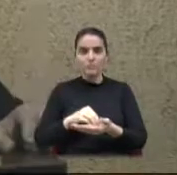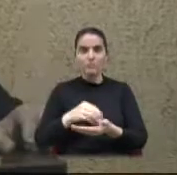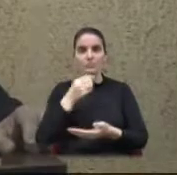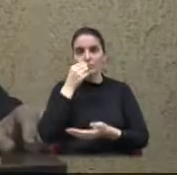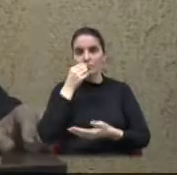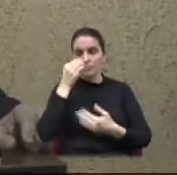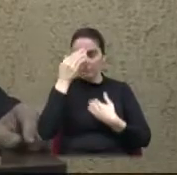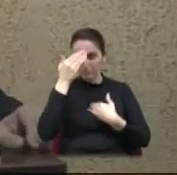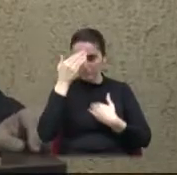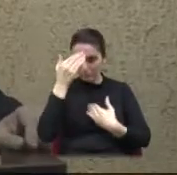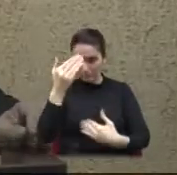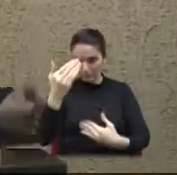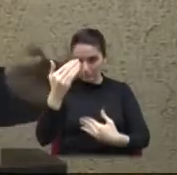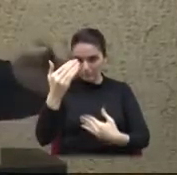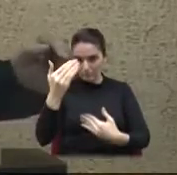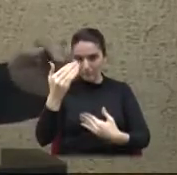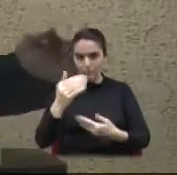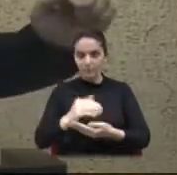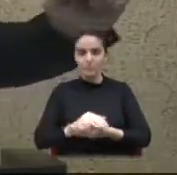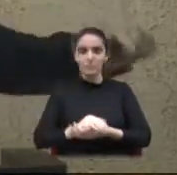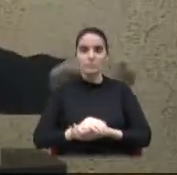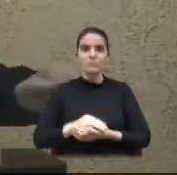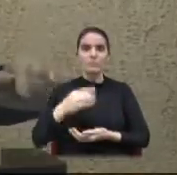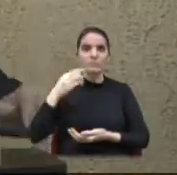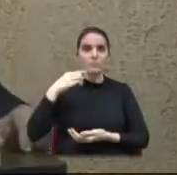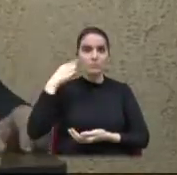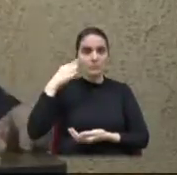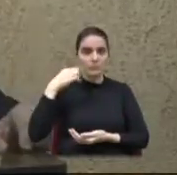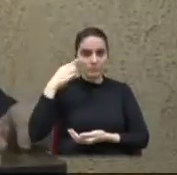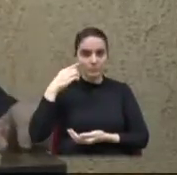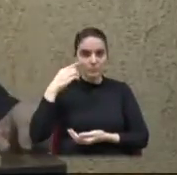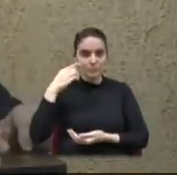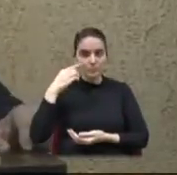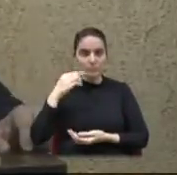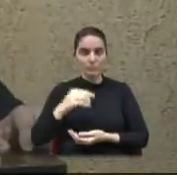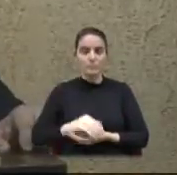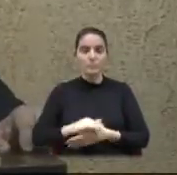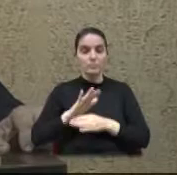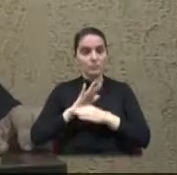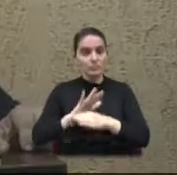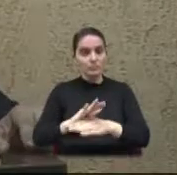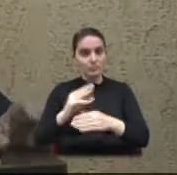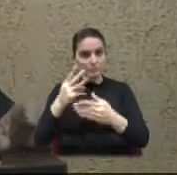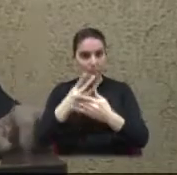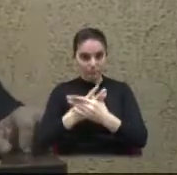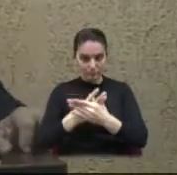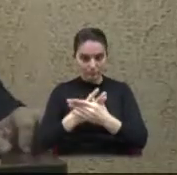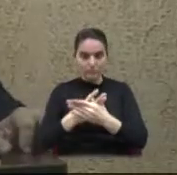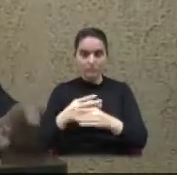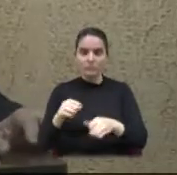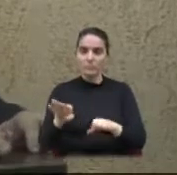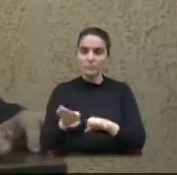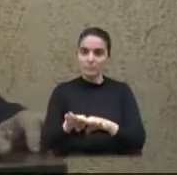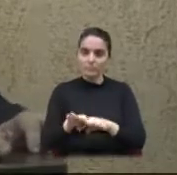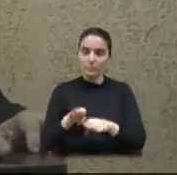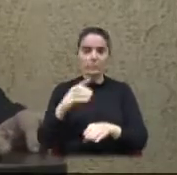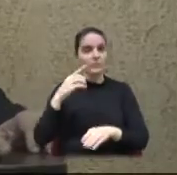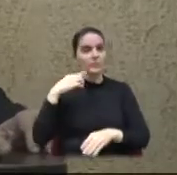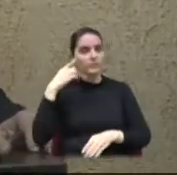e admiração pelos advogados que são consultores aqui da casa, bem como os advogados que